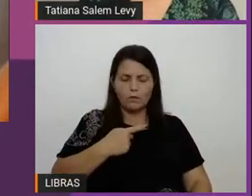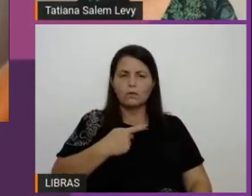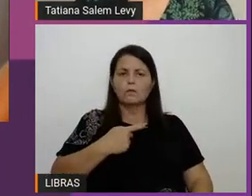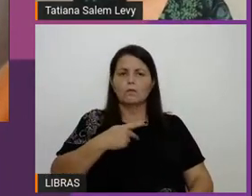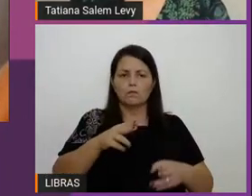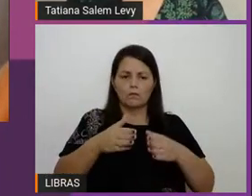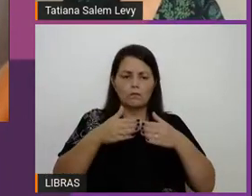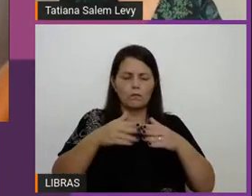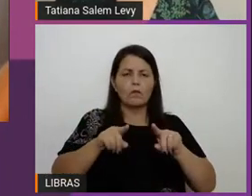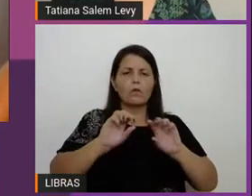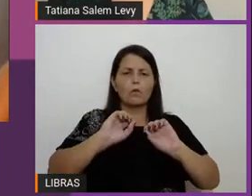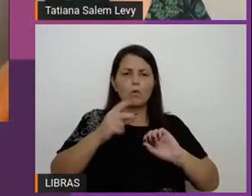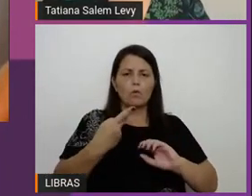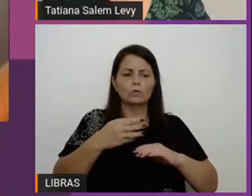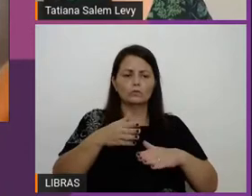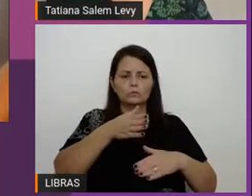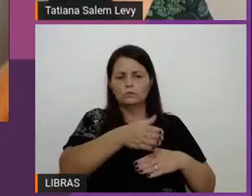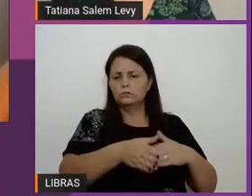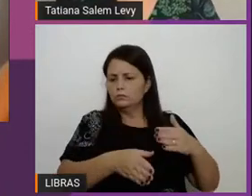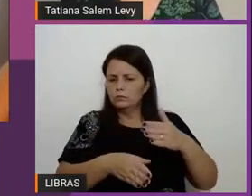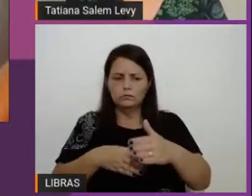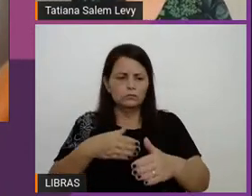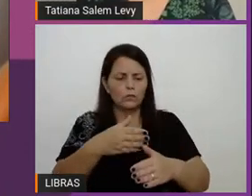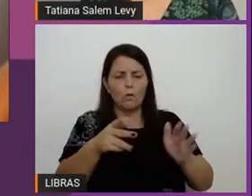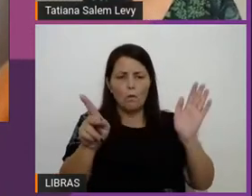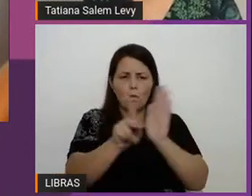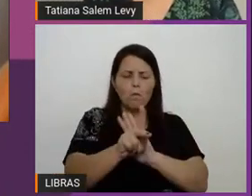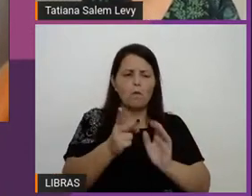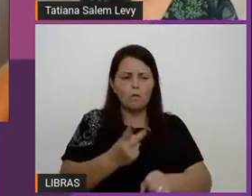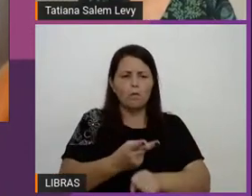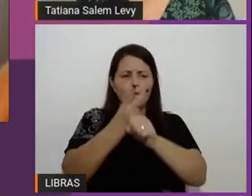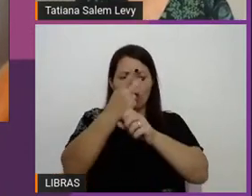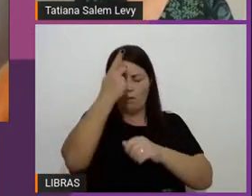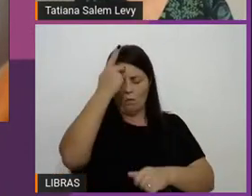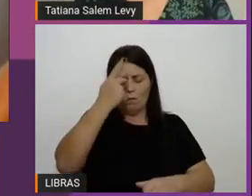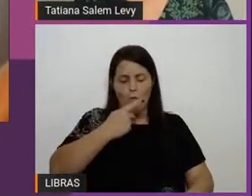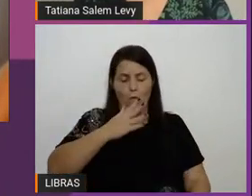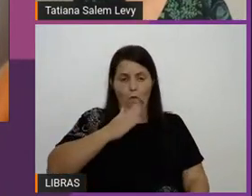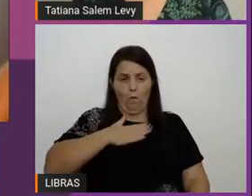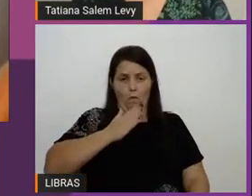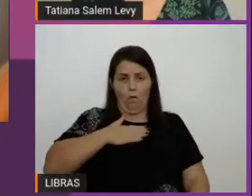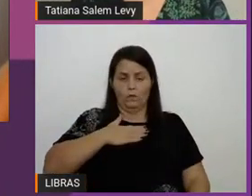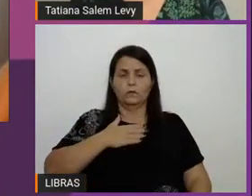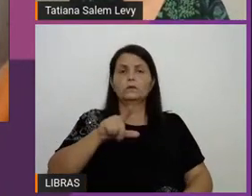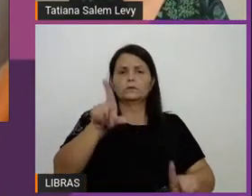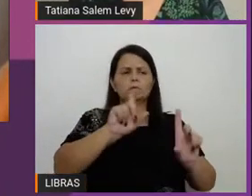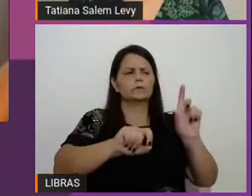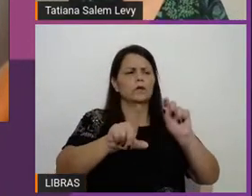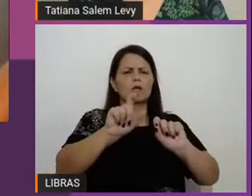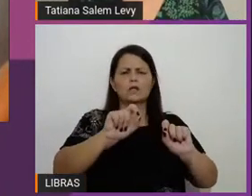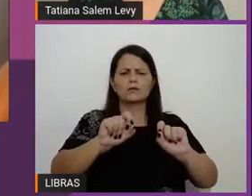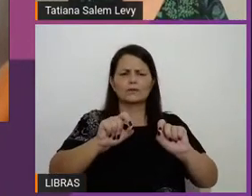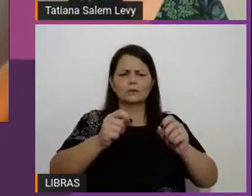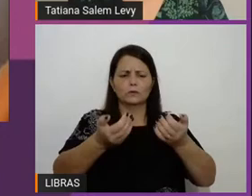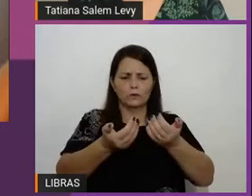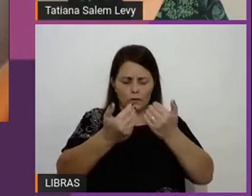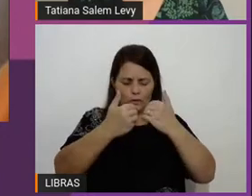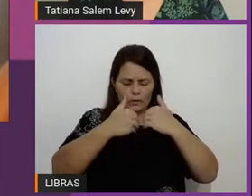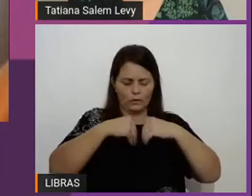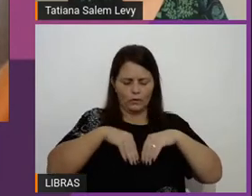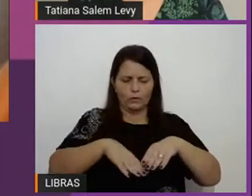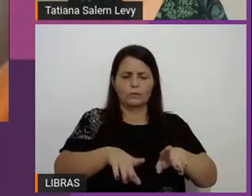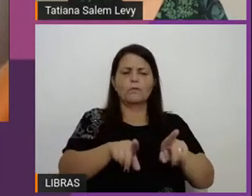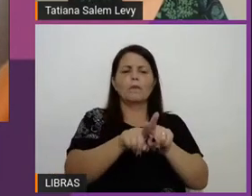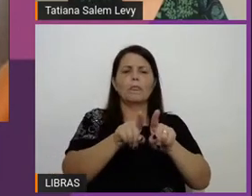ou sair em uma jornada para tomar o próprio corpo para si uma escolha que a levará para dentro da